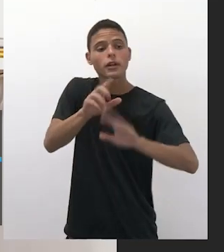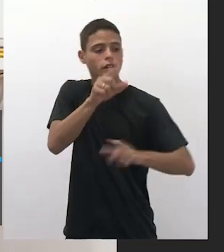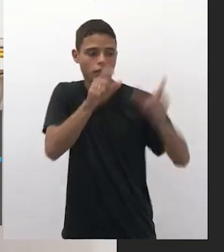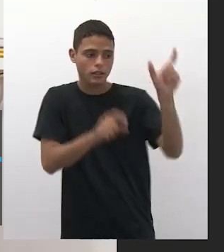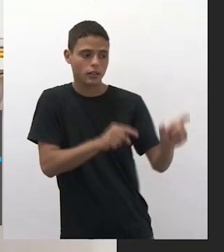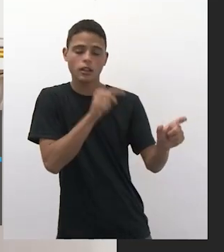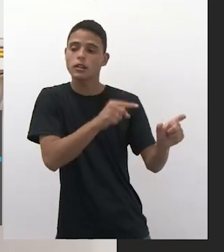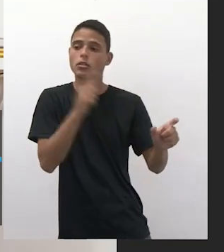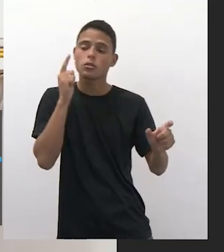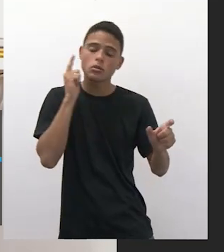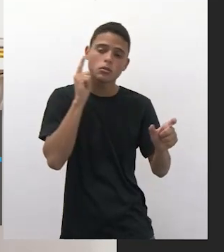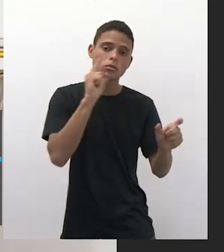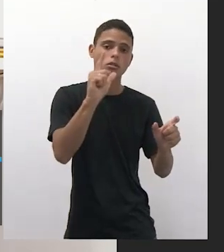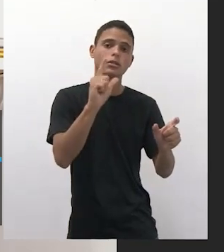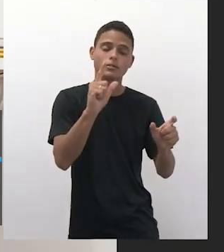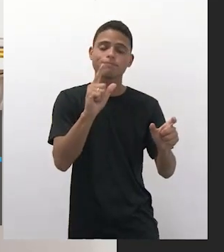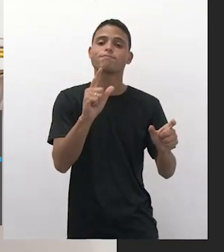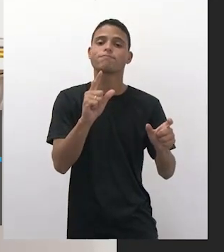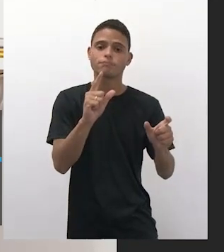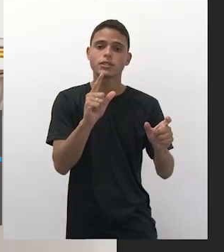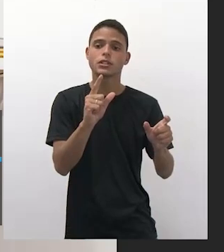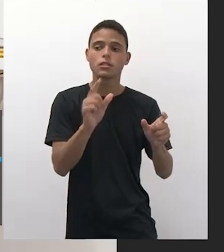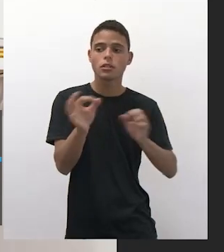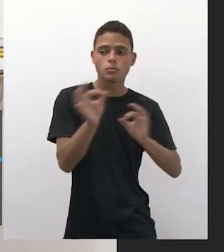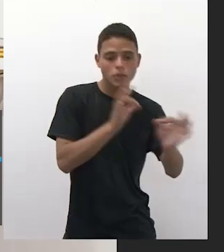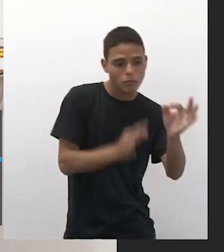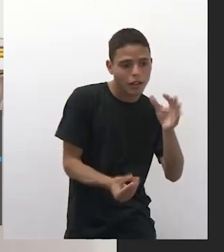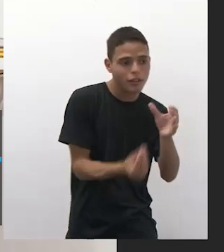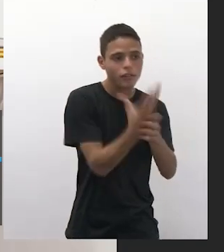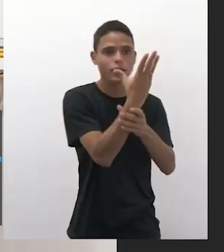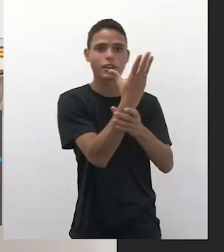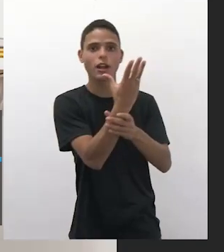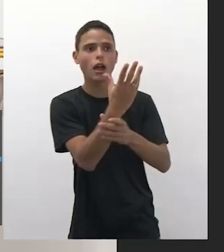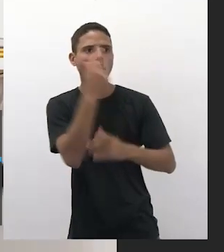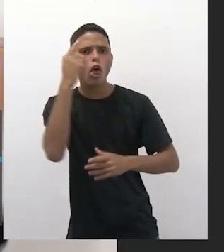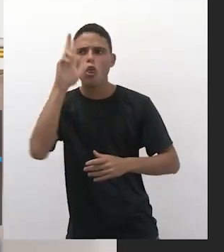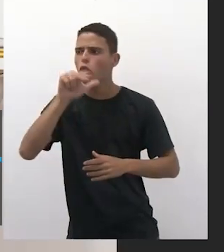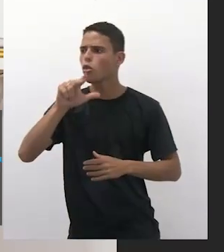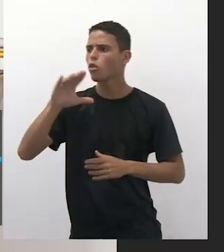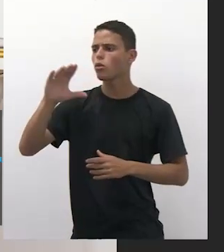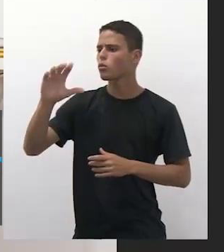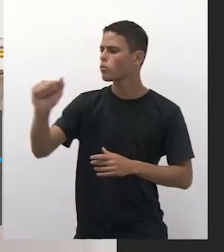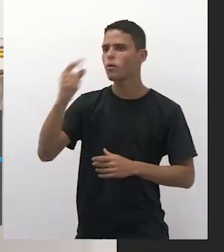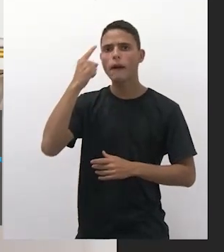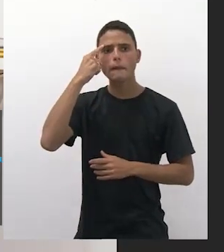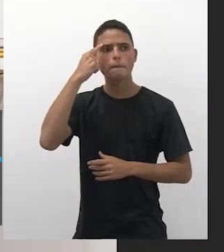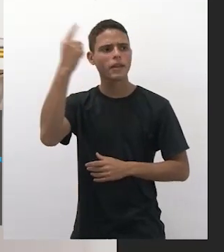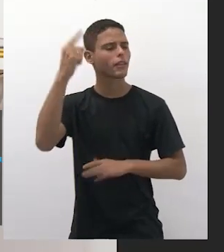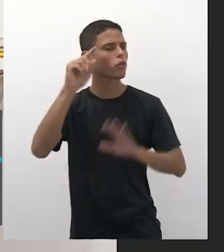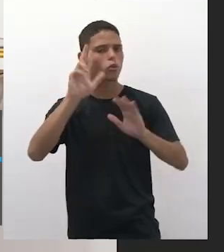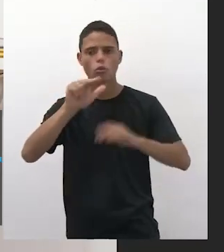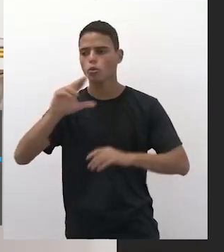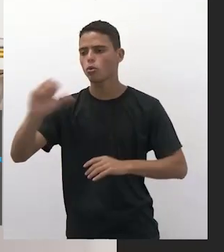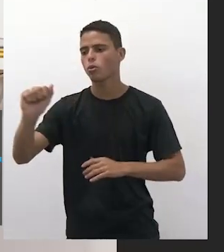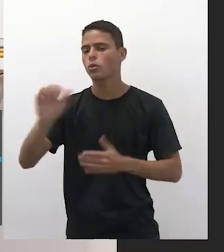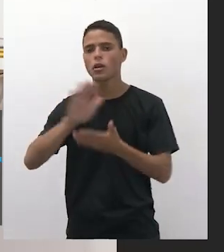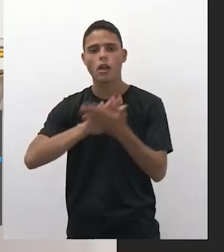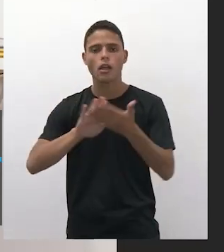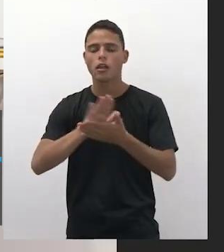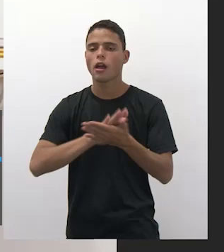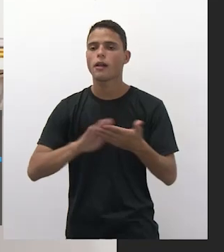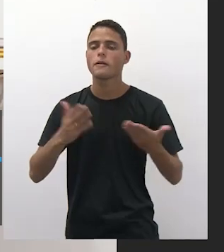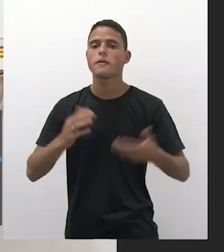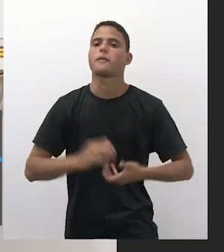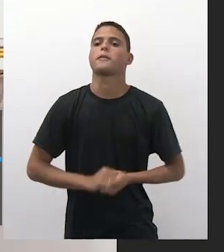naquele ano, coisas que nós nunca imaginássemos ali que poderia acontecer, né? Tanto